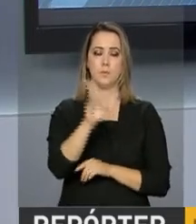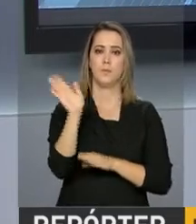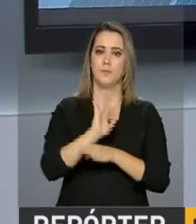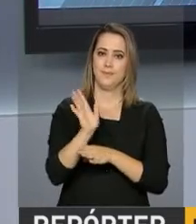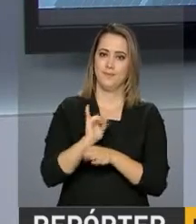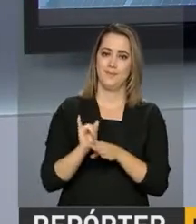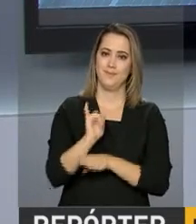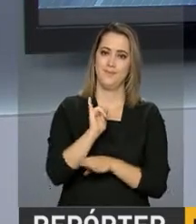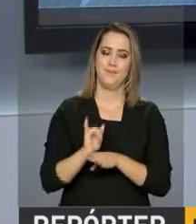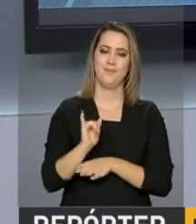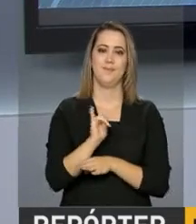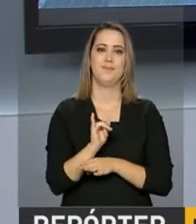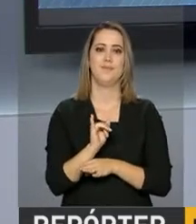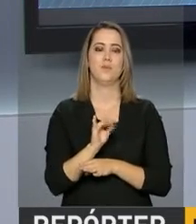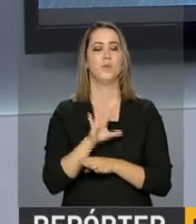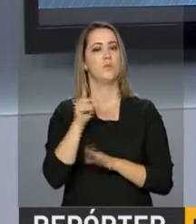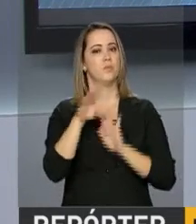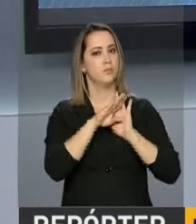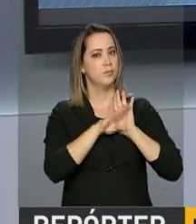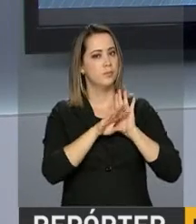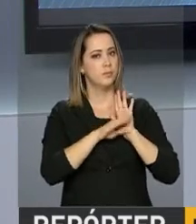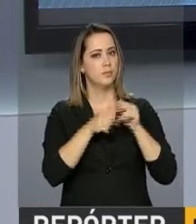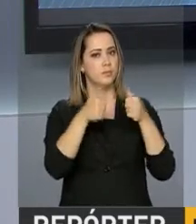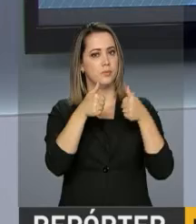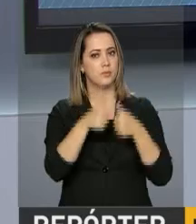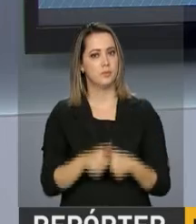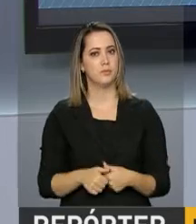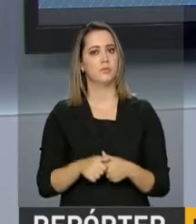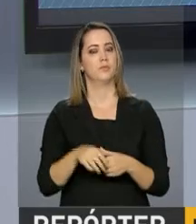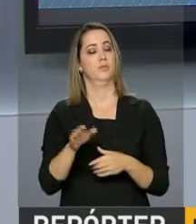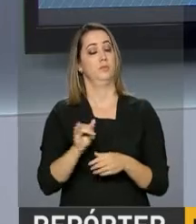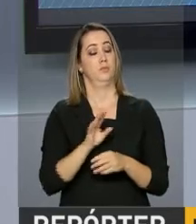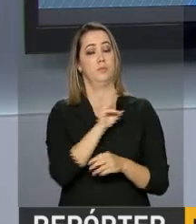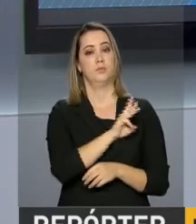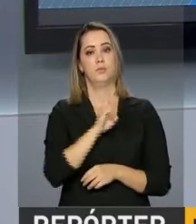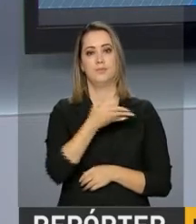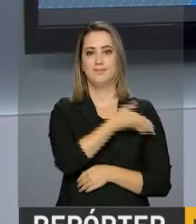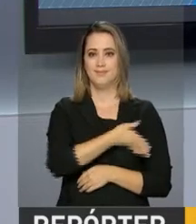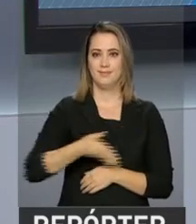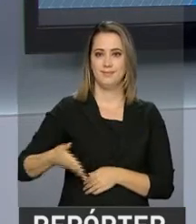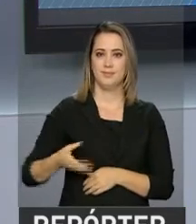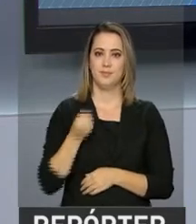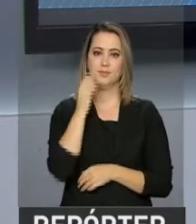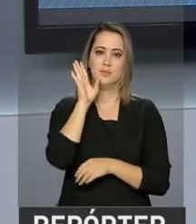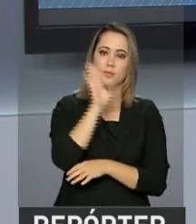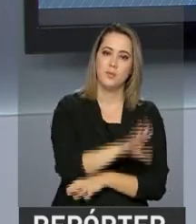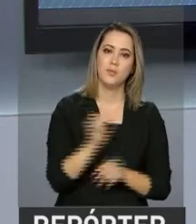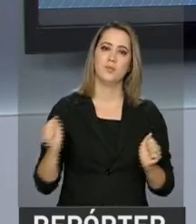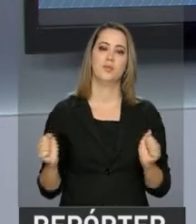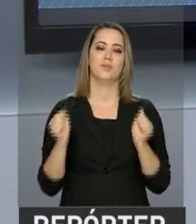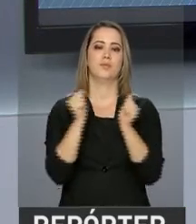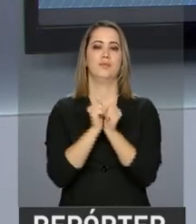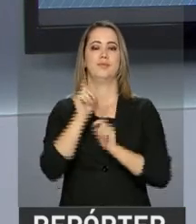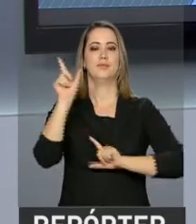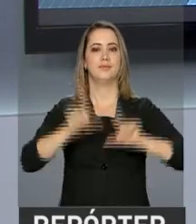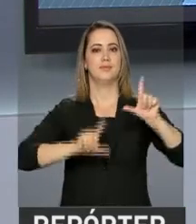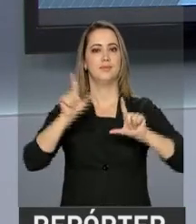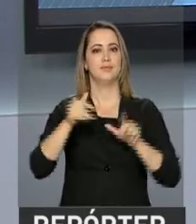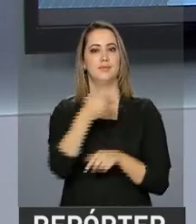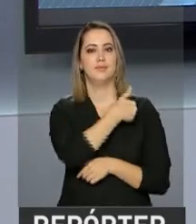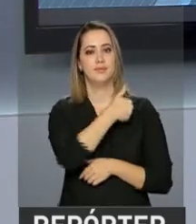as reportagens no YouTube. Toda a programação também está em nossa página na internet. Uma boa tarde para você e continue